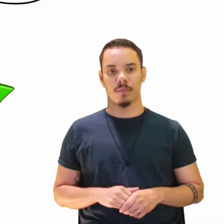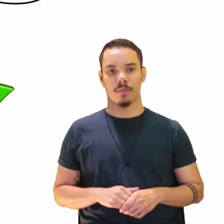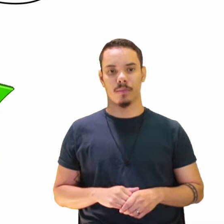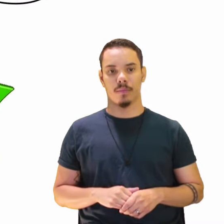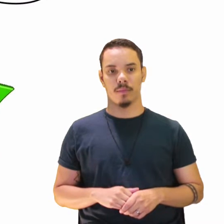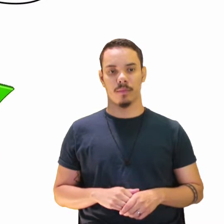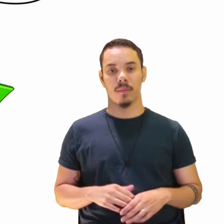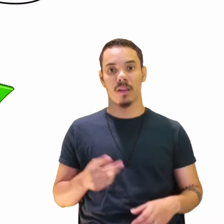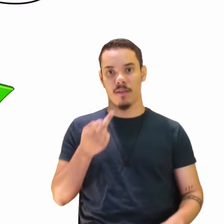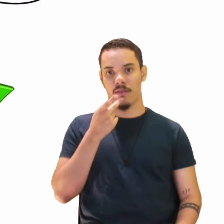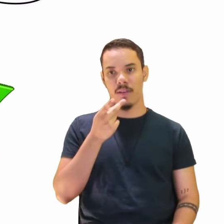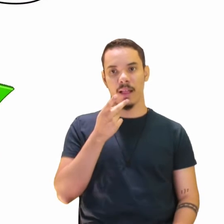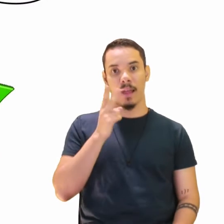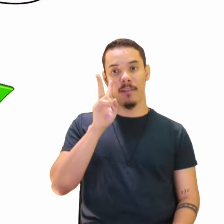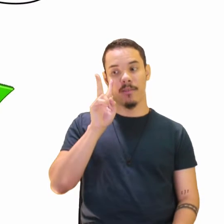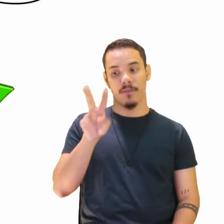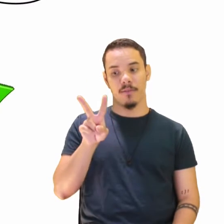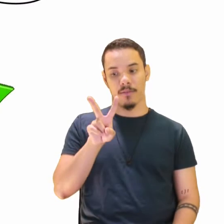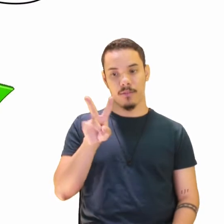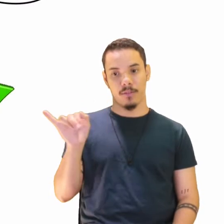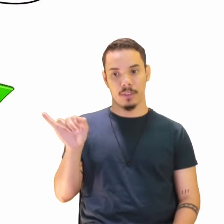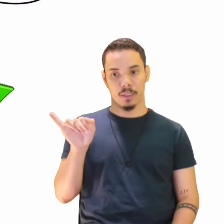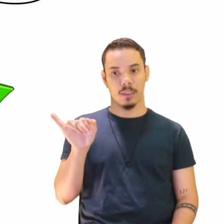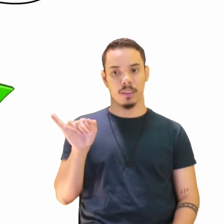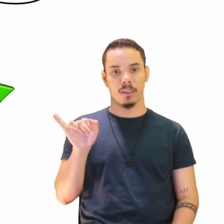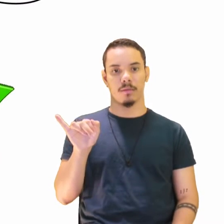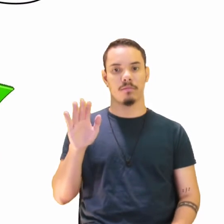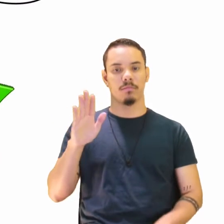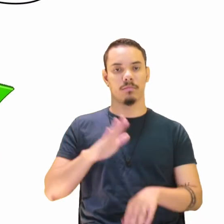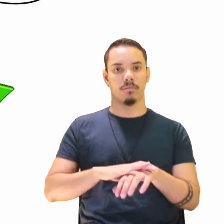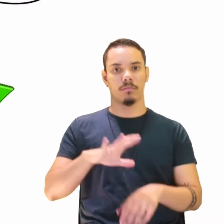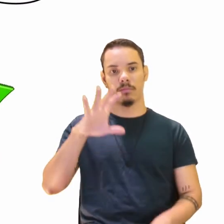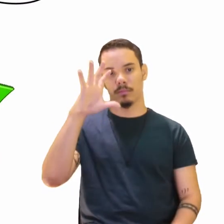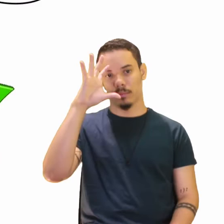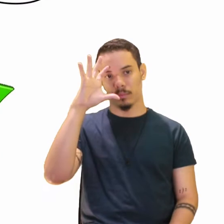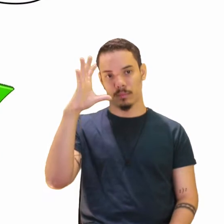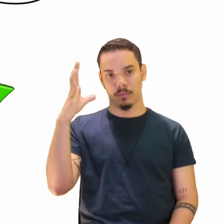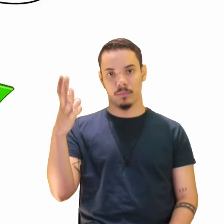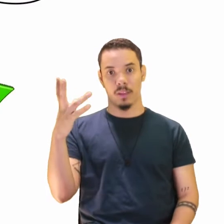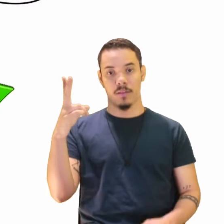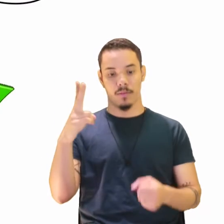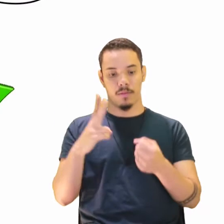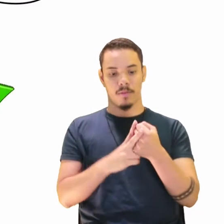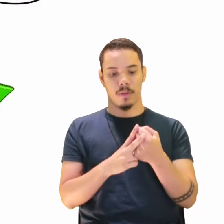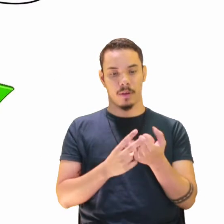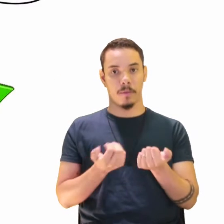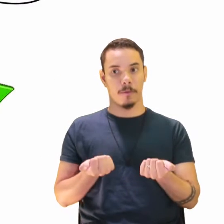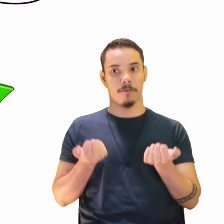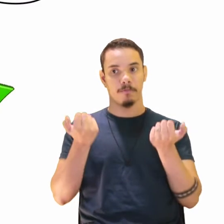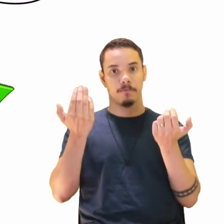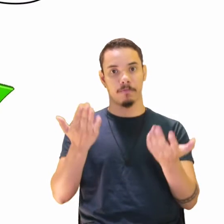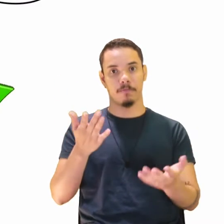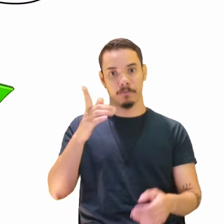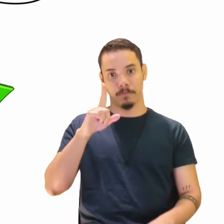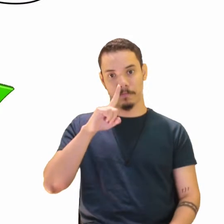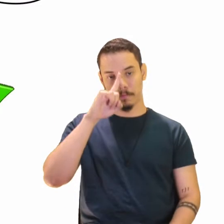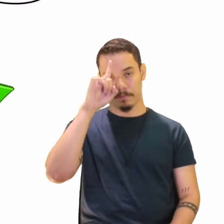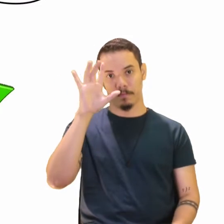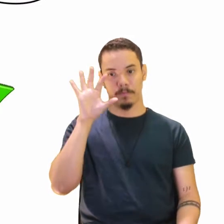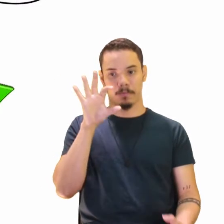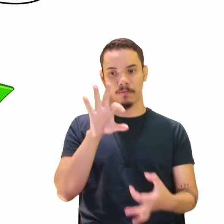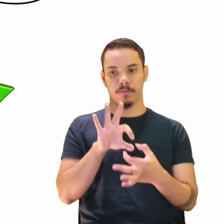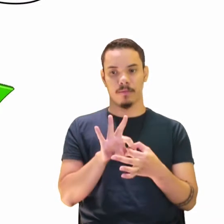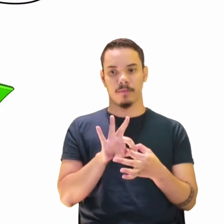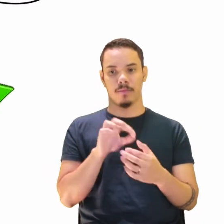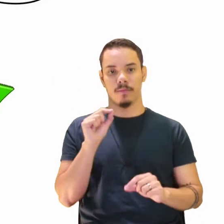com estes, olha, quando fala vi, automaticamente esse verbo já dá ideia, já está ligada